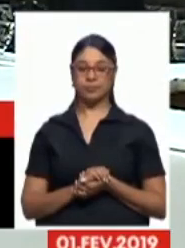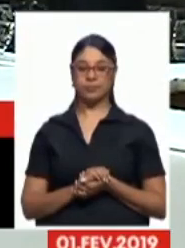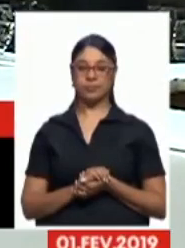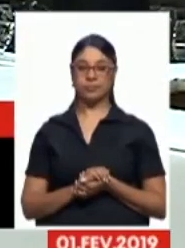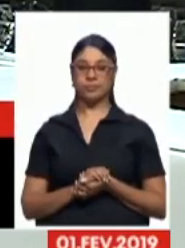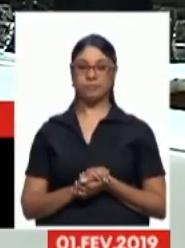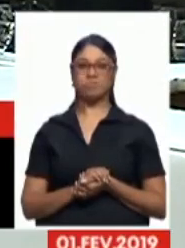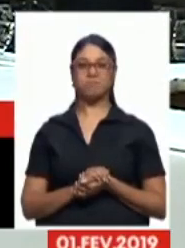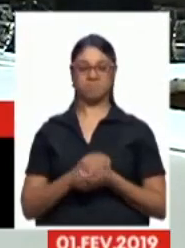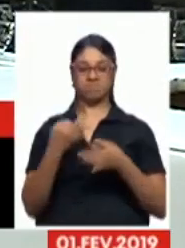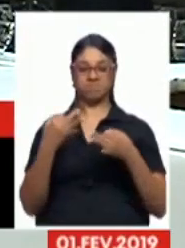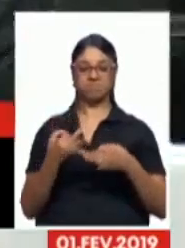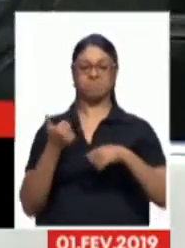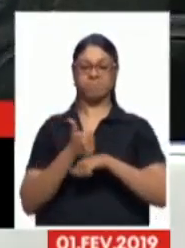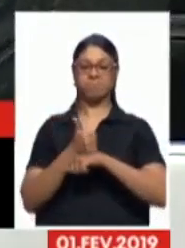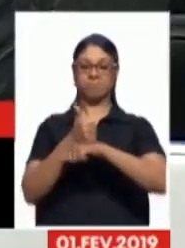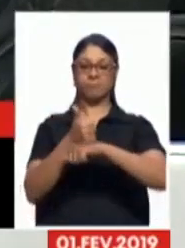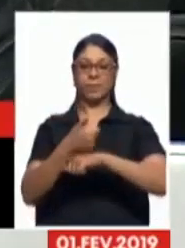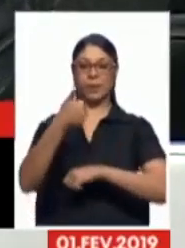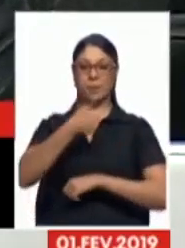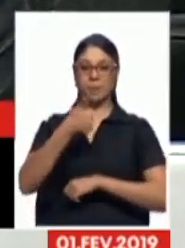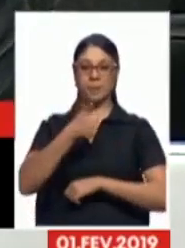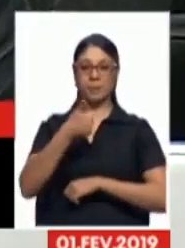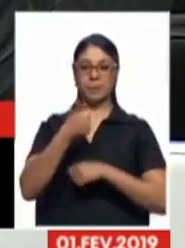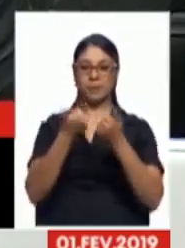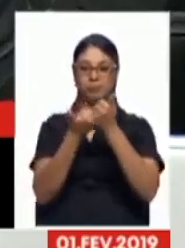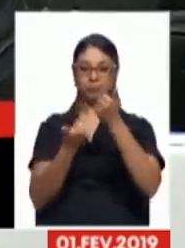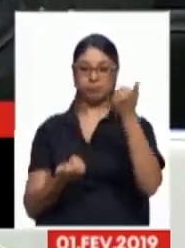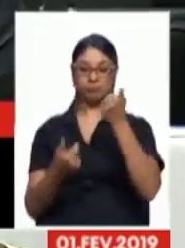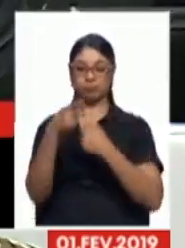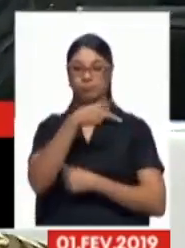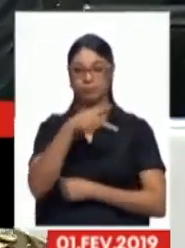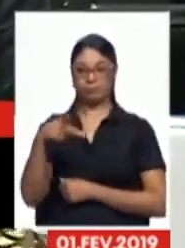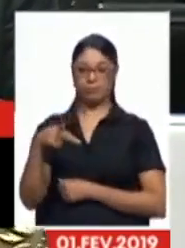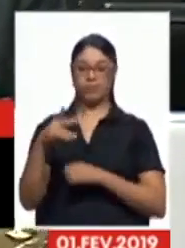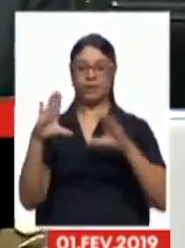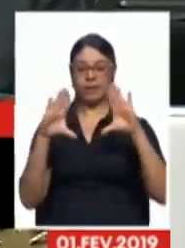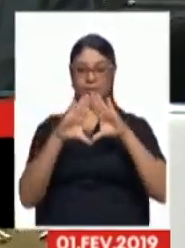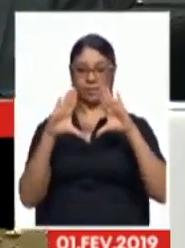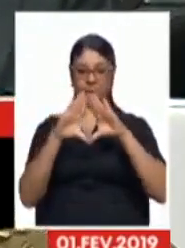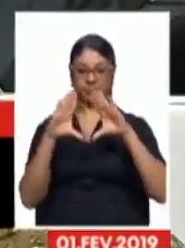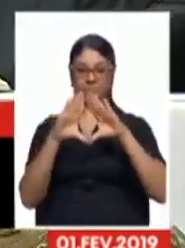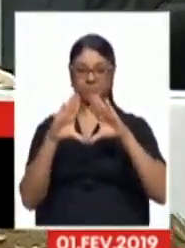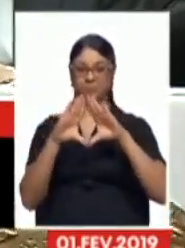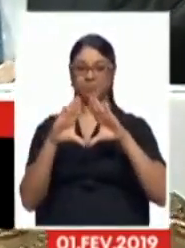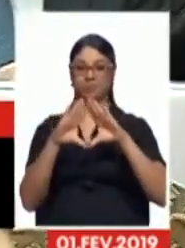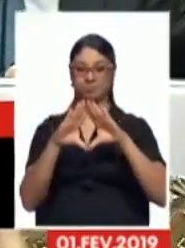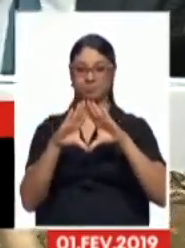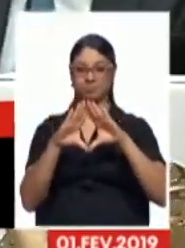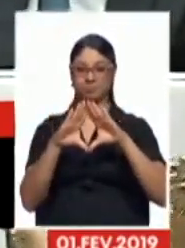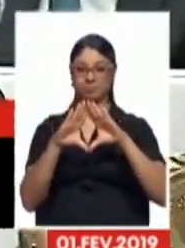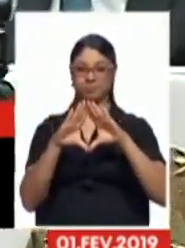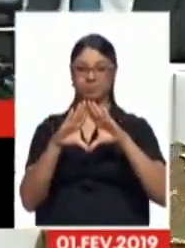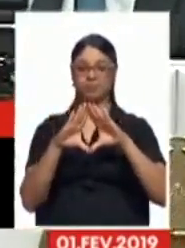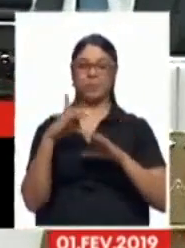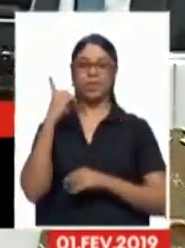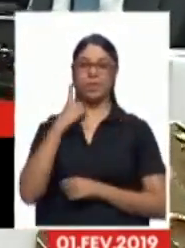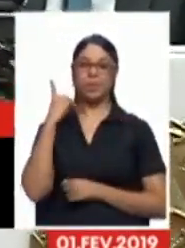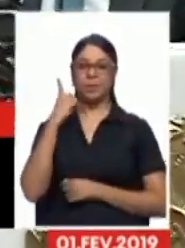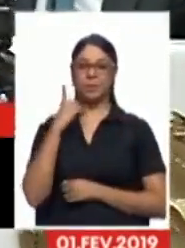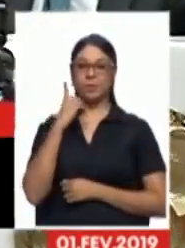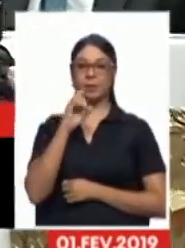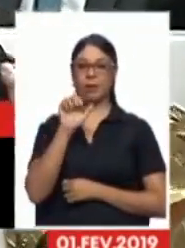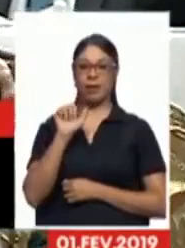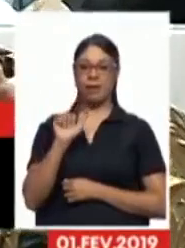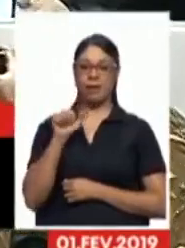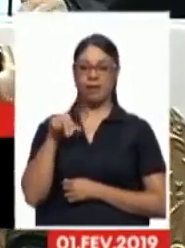declaro empossado como primeiro vice-presidente da Assembleia Legislativa do Estado de Minas Gerais, o deputado